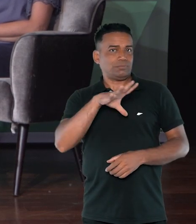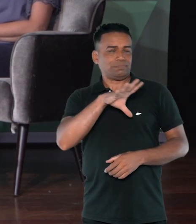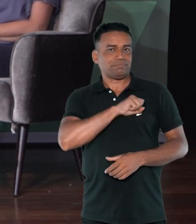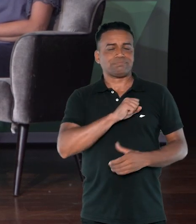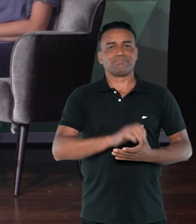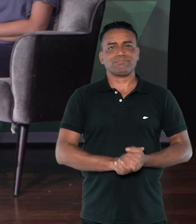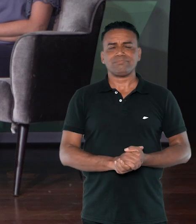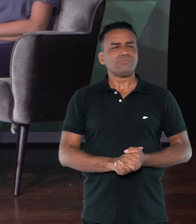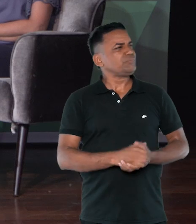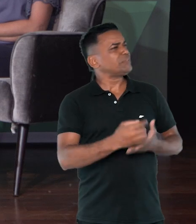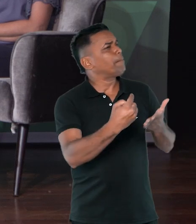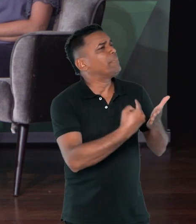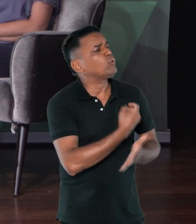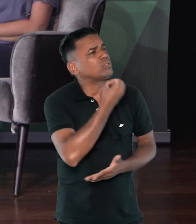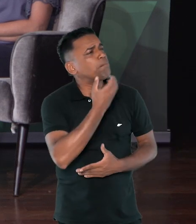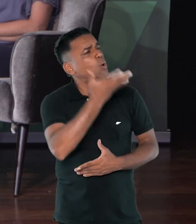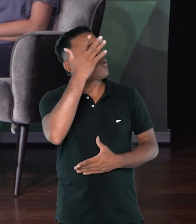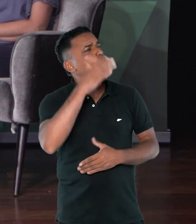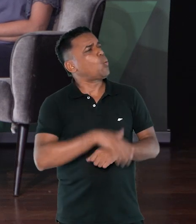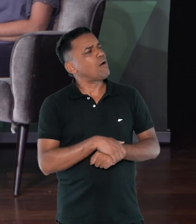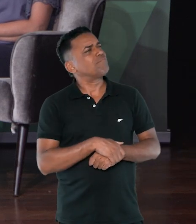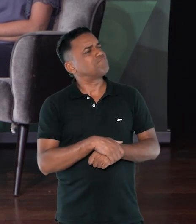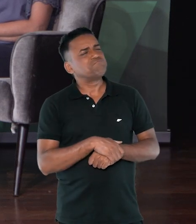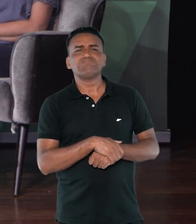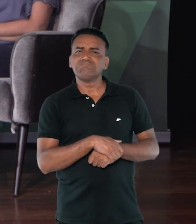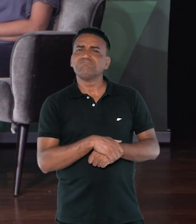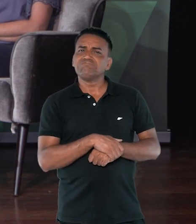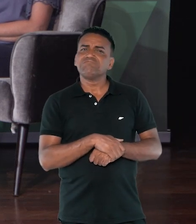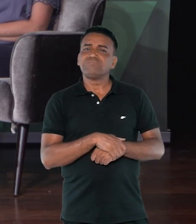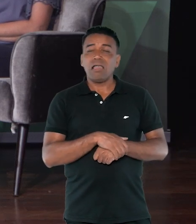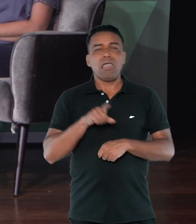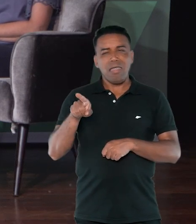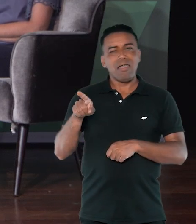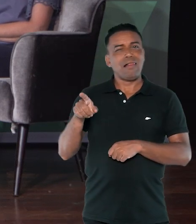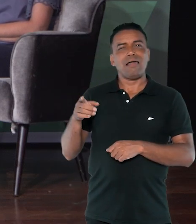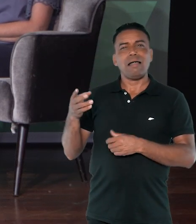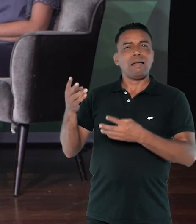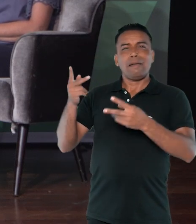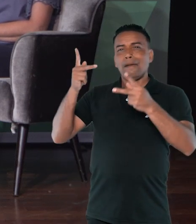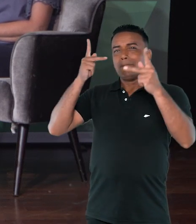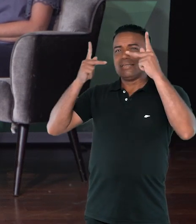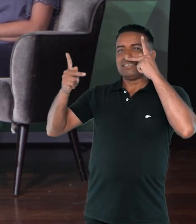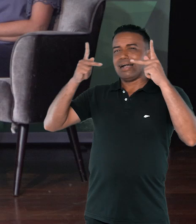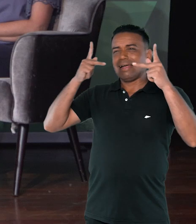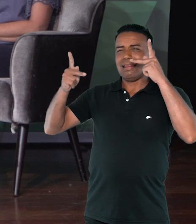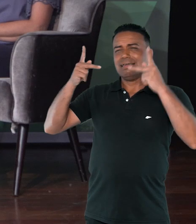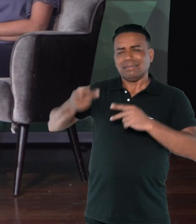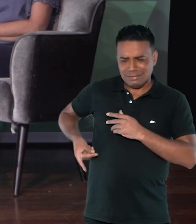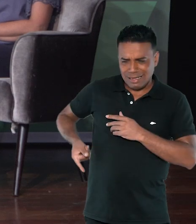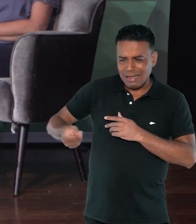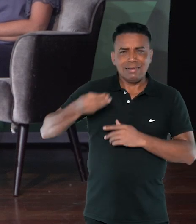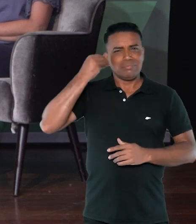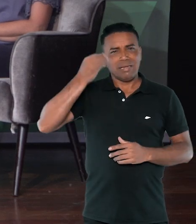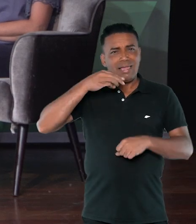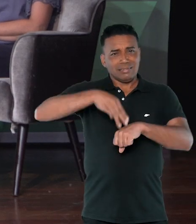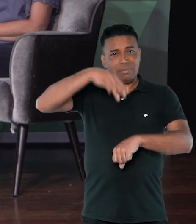pergunta, Lu. Os homens, eles sofrem de um estereótipo que é colocado sobre eles, de uma